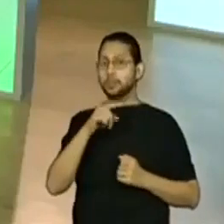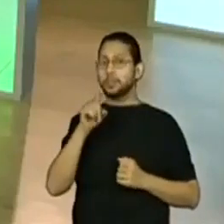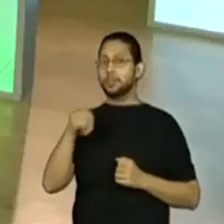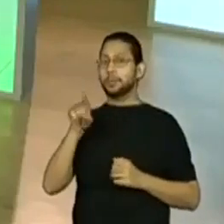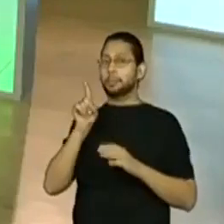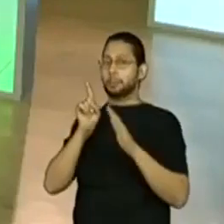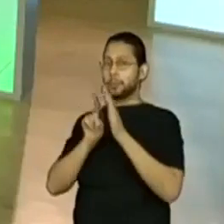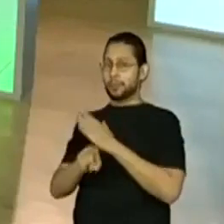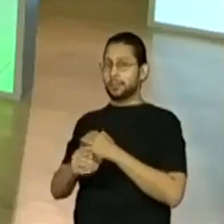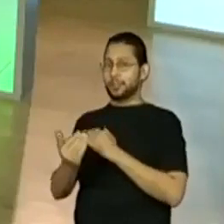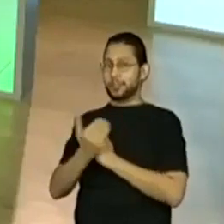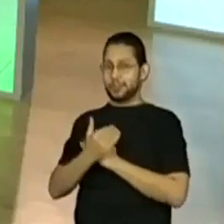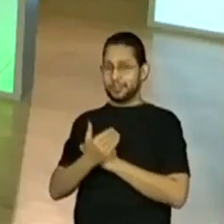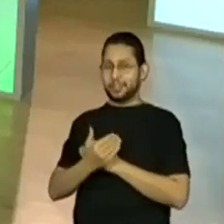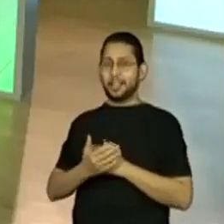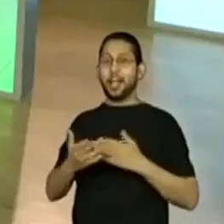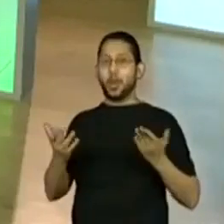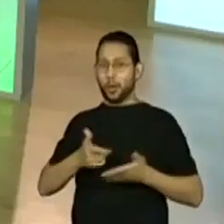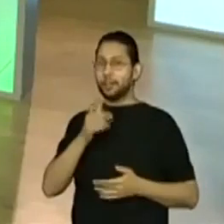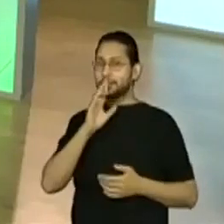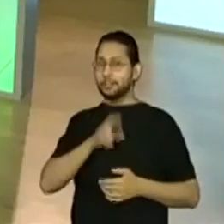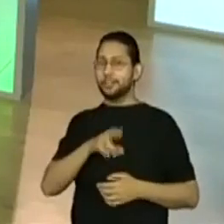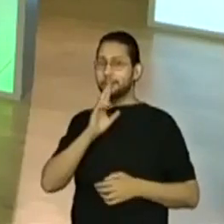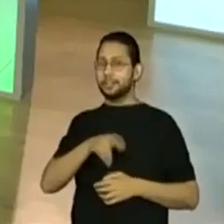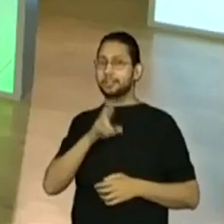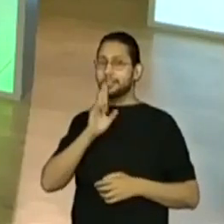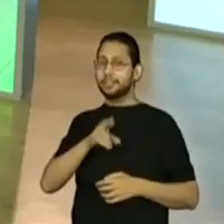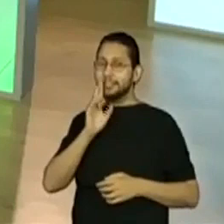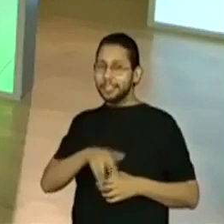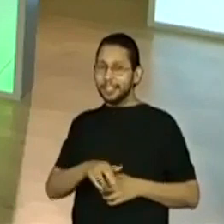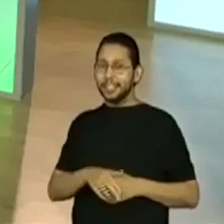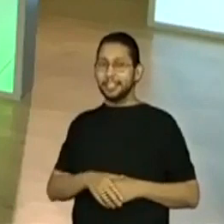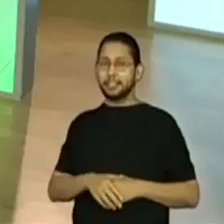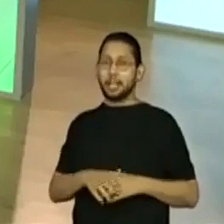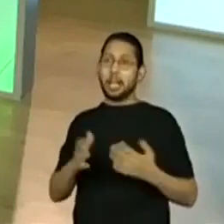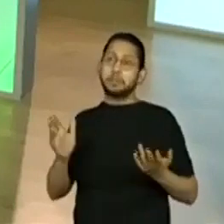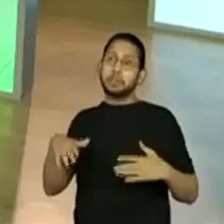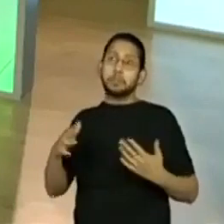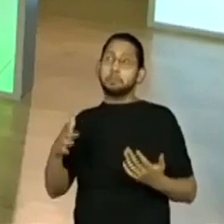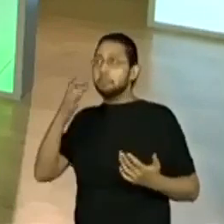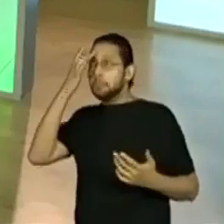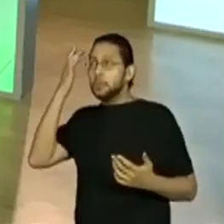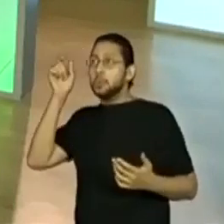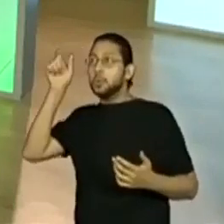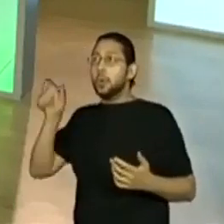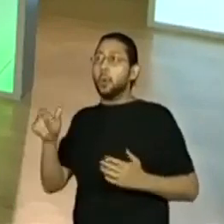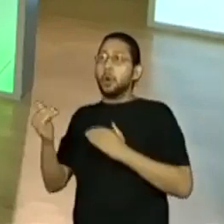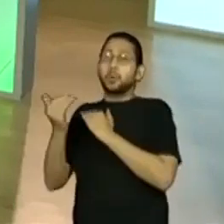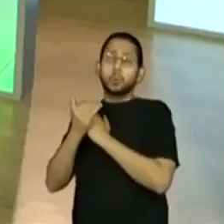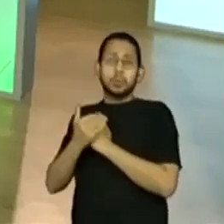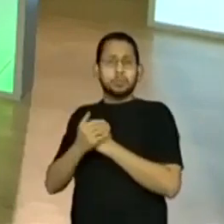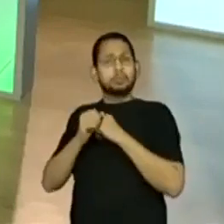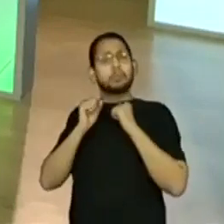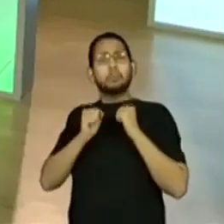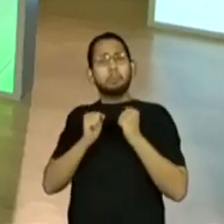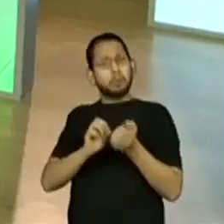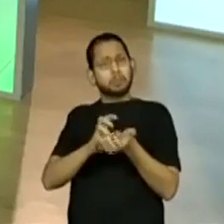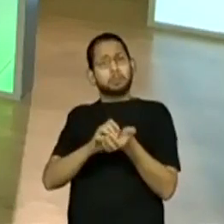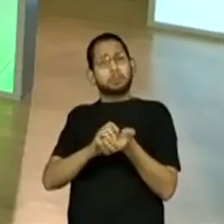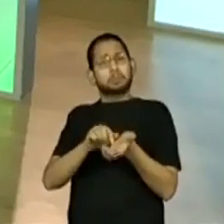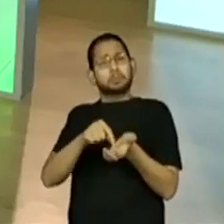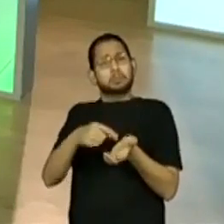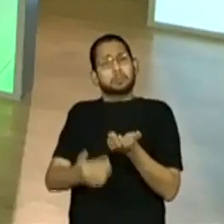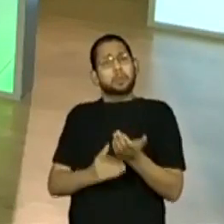porque agora sim, eles estão conseguindo. Que legal. E ajuda nem sempre precisa ser de uma pessoa, né? Pode ser muito bem de uma calculadora,